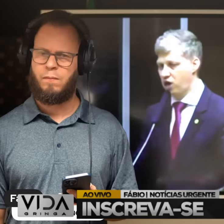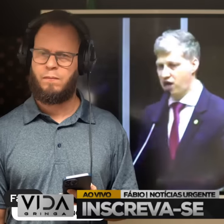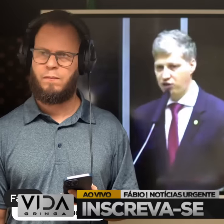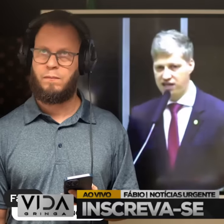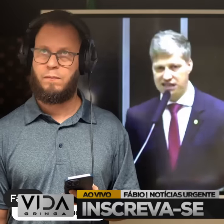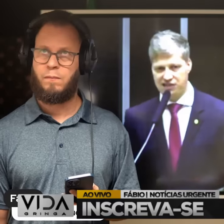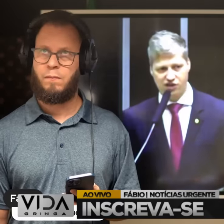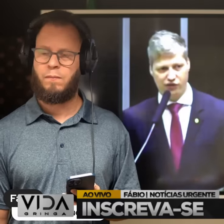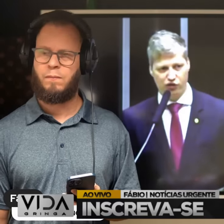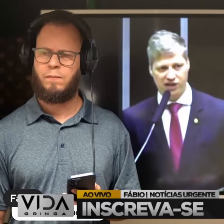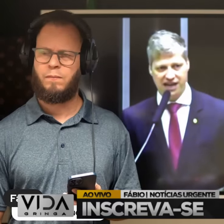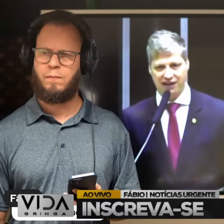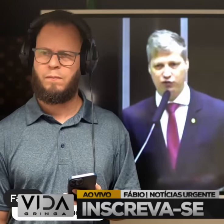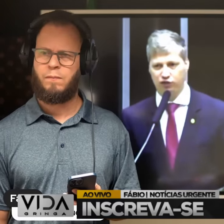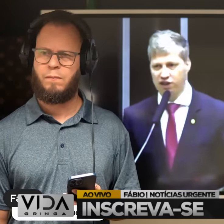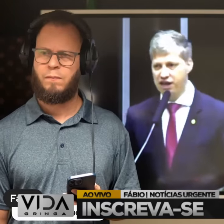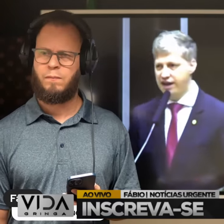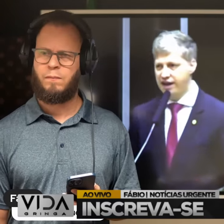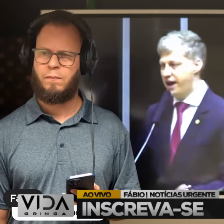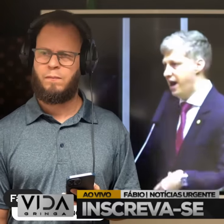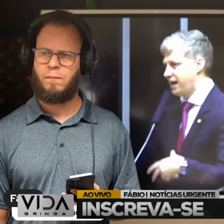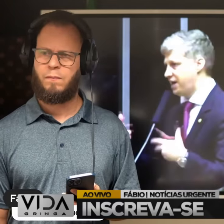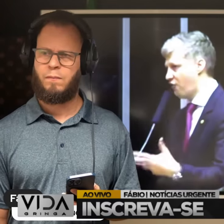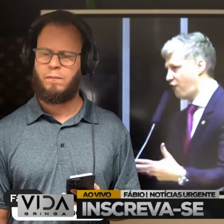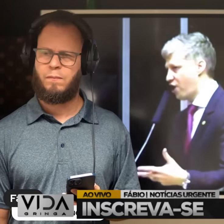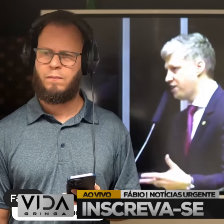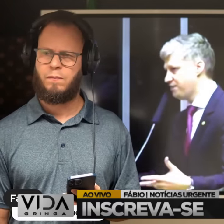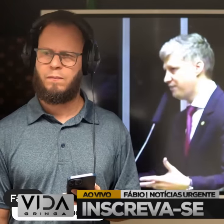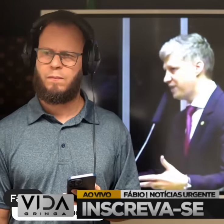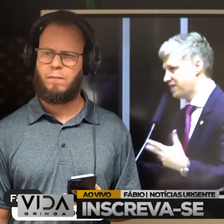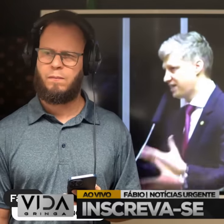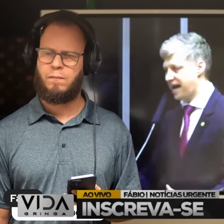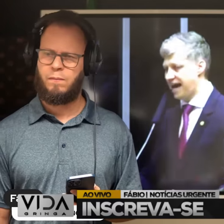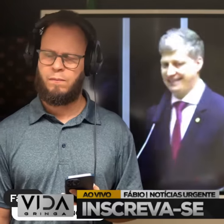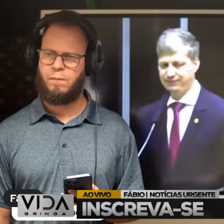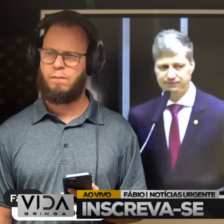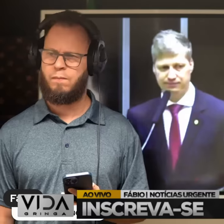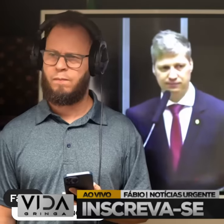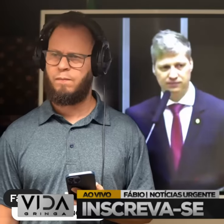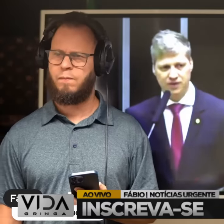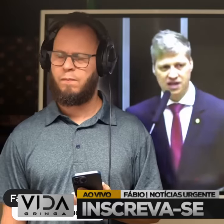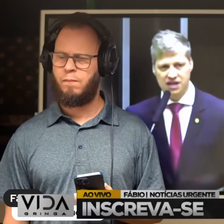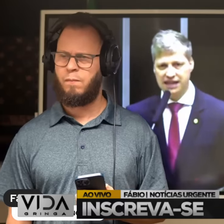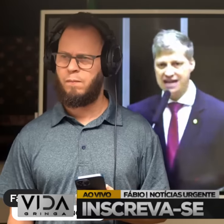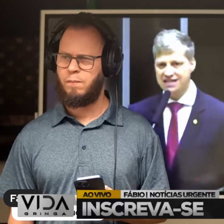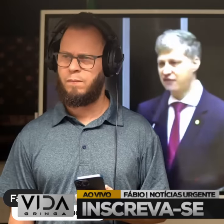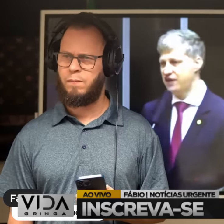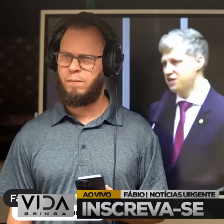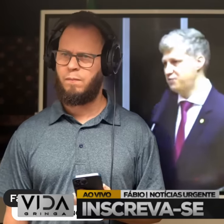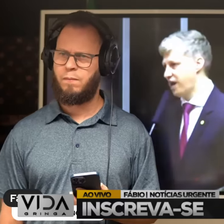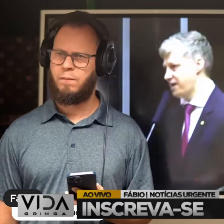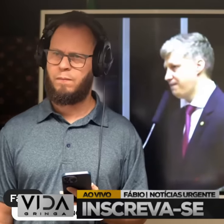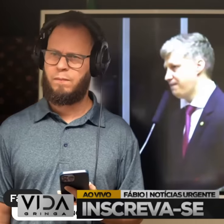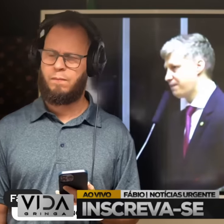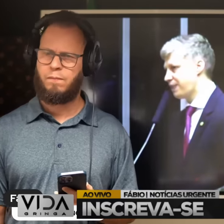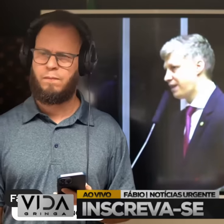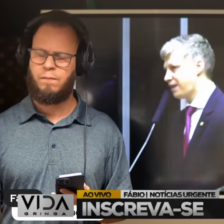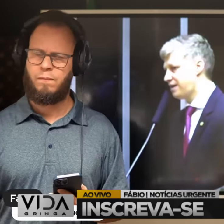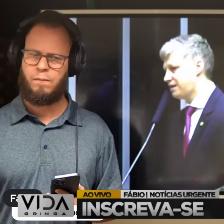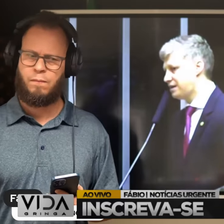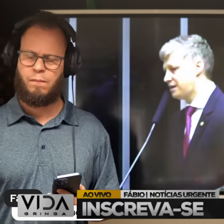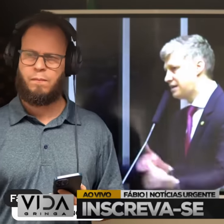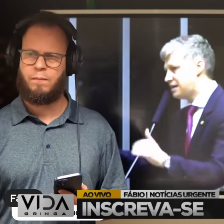do ano legislativo e do mandato, ela não foi instalada. Desta vez, porém,